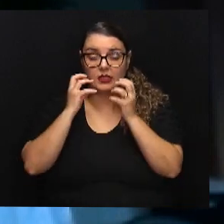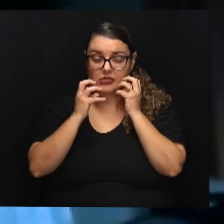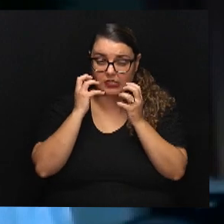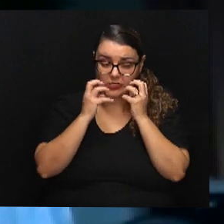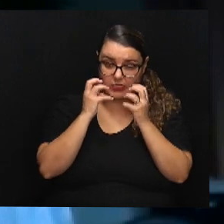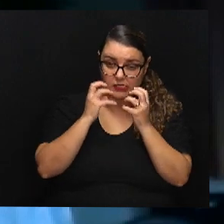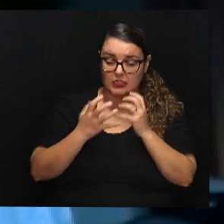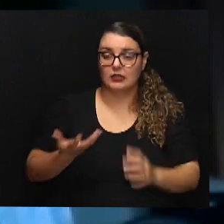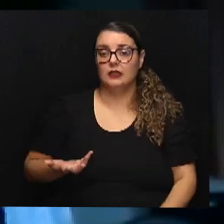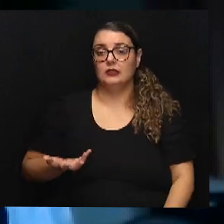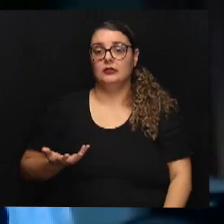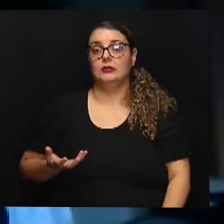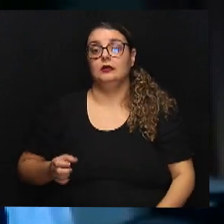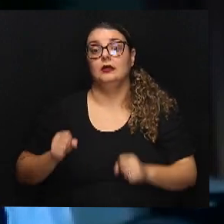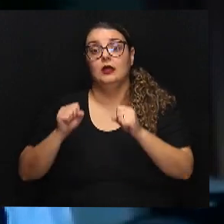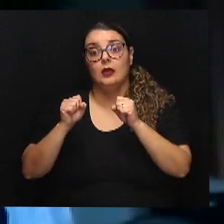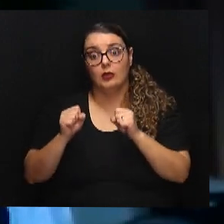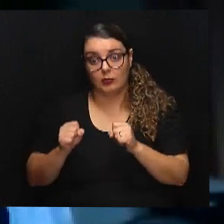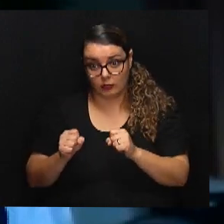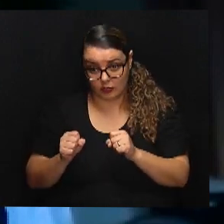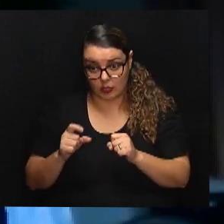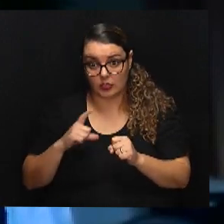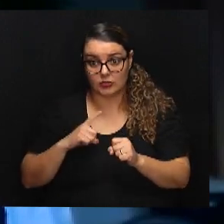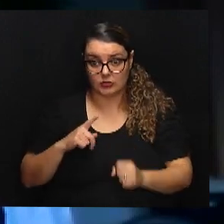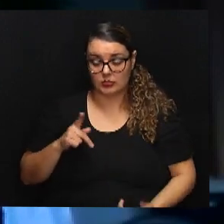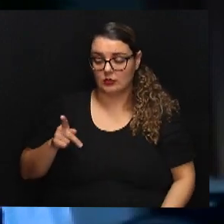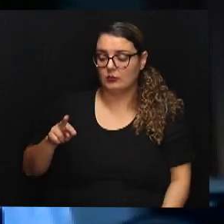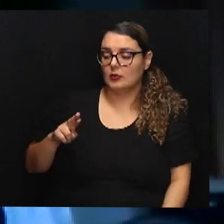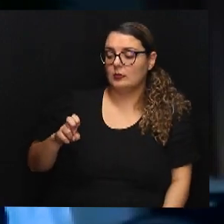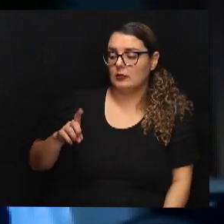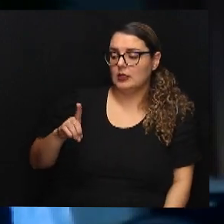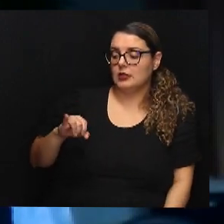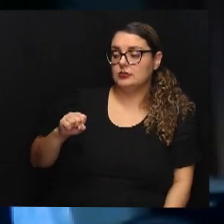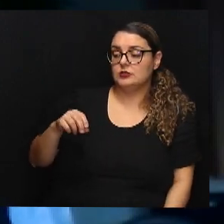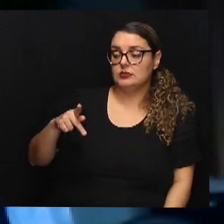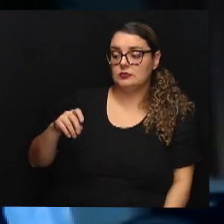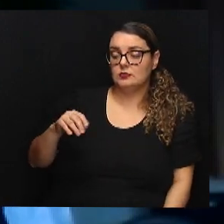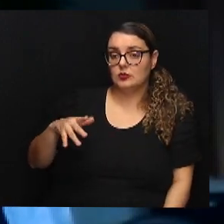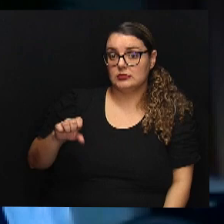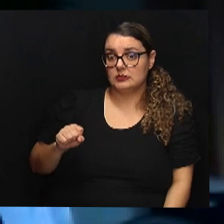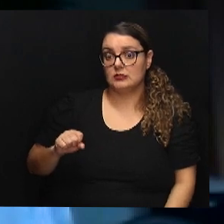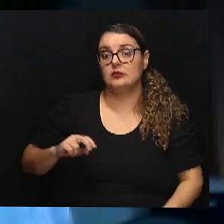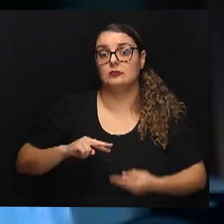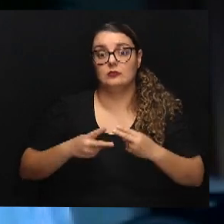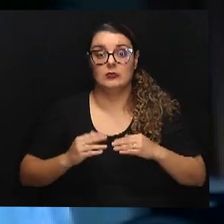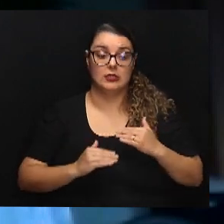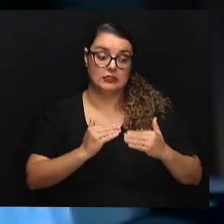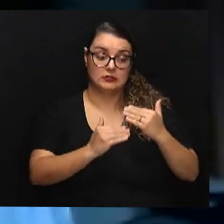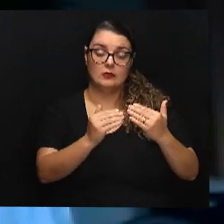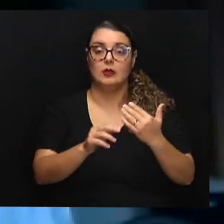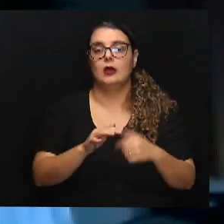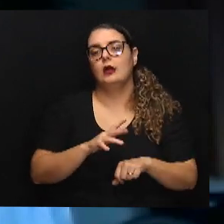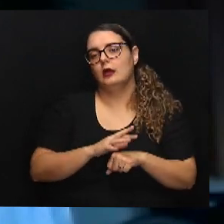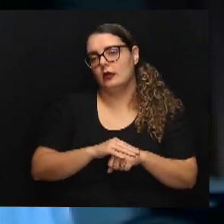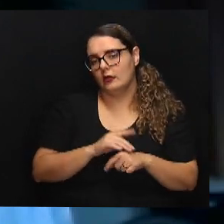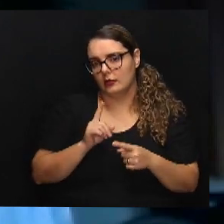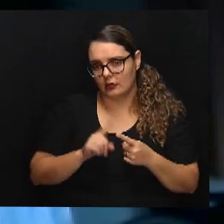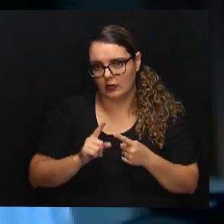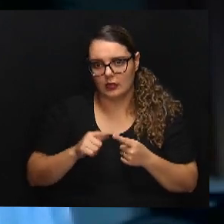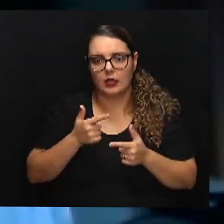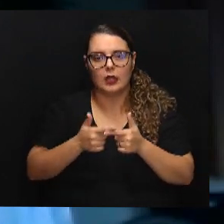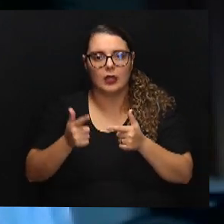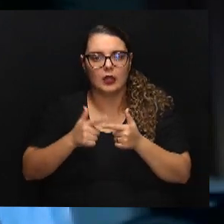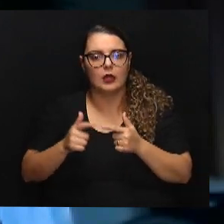os tecidos. Então, uma pessoa que tem um hábito de ranger muitos dentes, ela pode ter uma predisposição genética